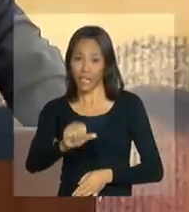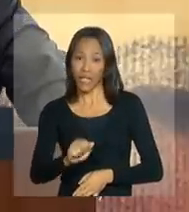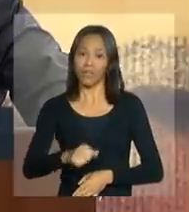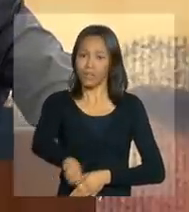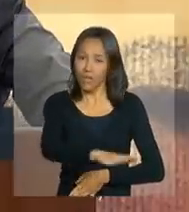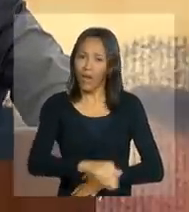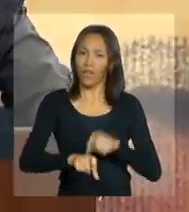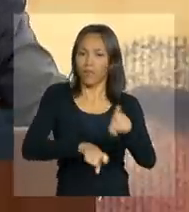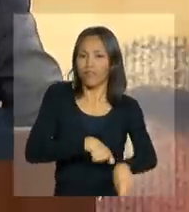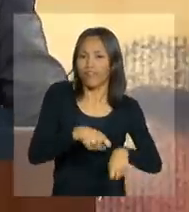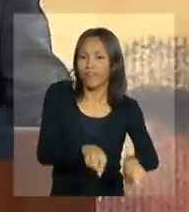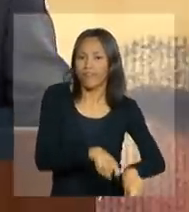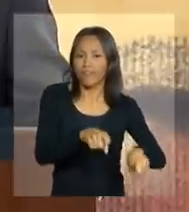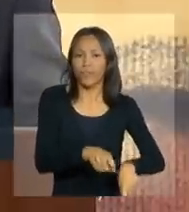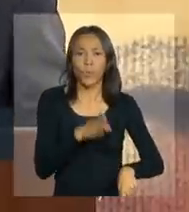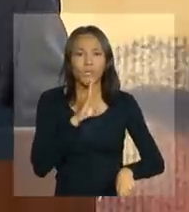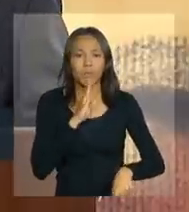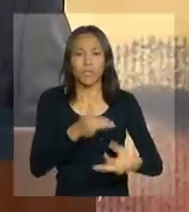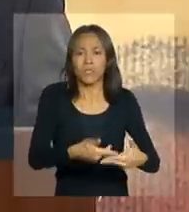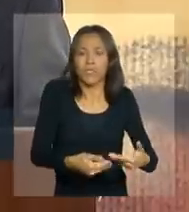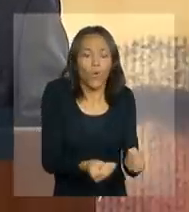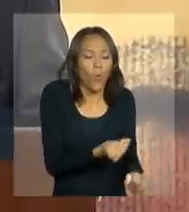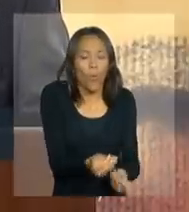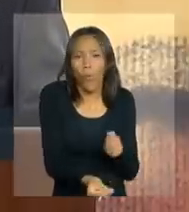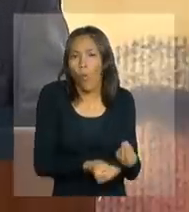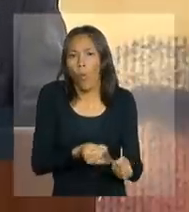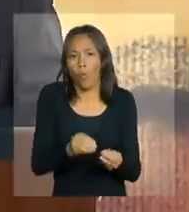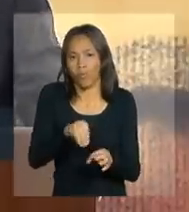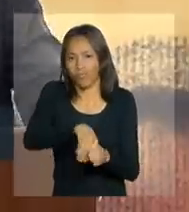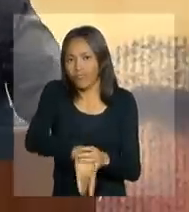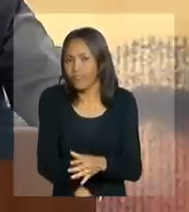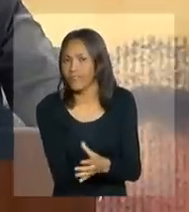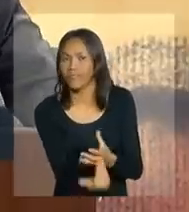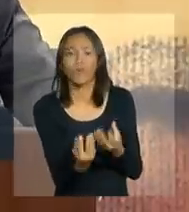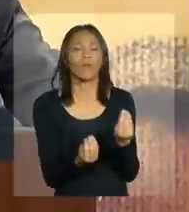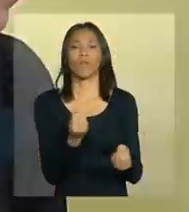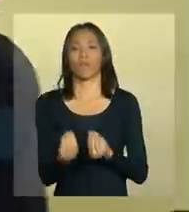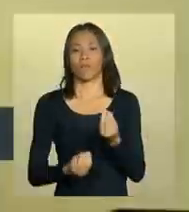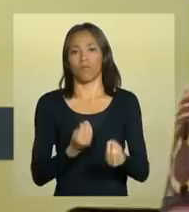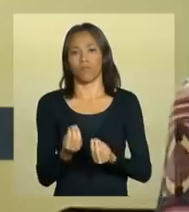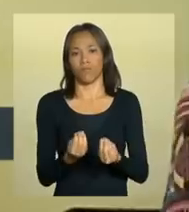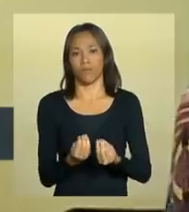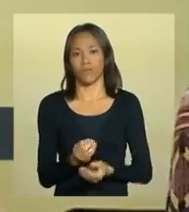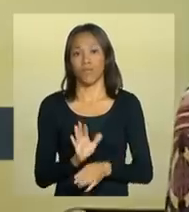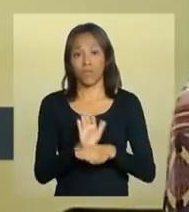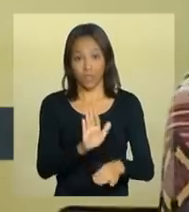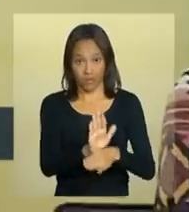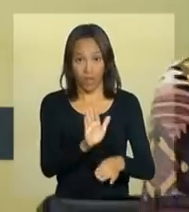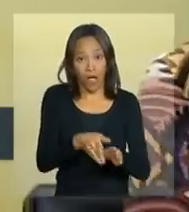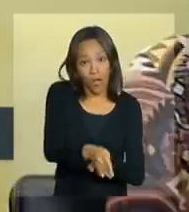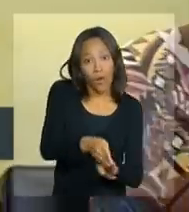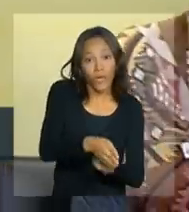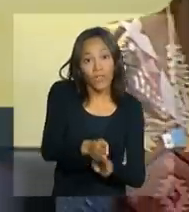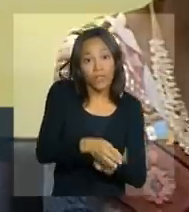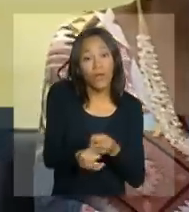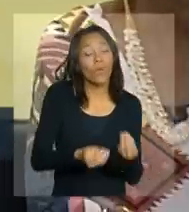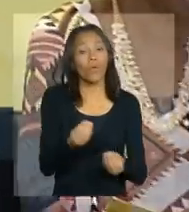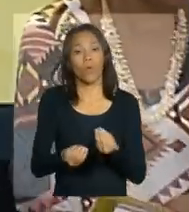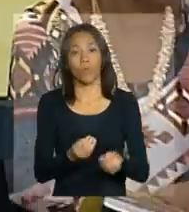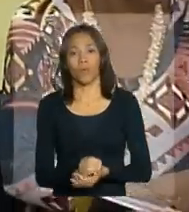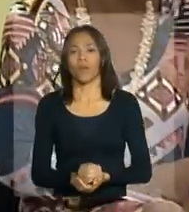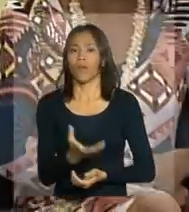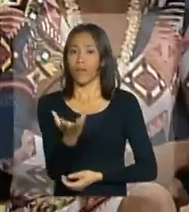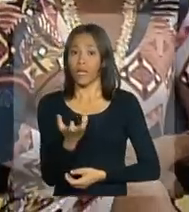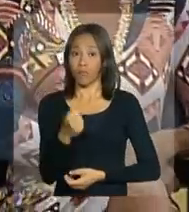fez referência que que nós queremos com a política de assistência técnica extensão Rural primeiro queremos progressivamente que